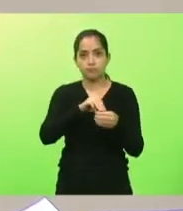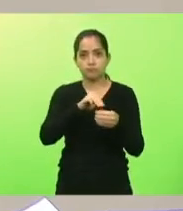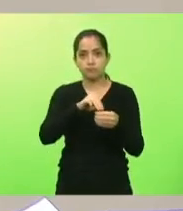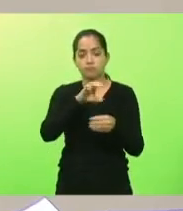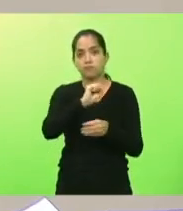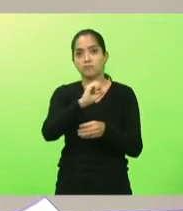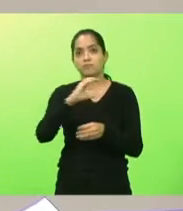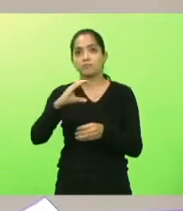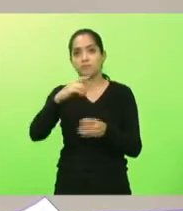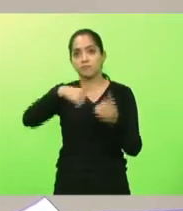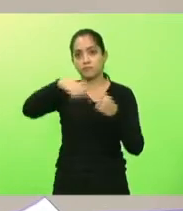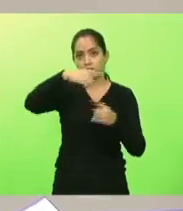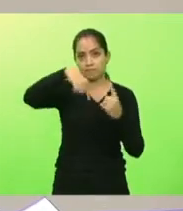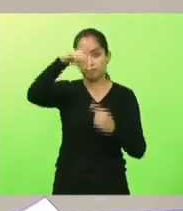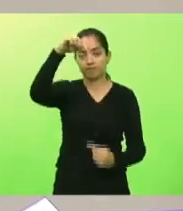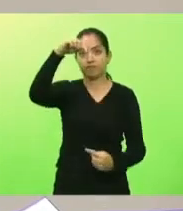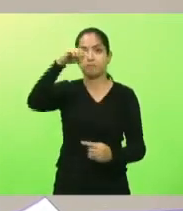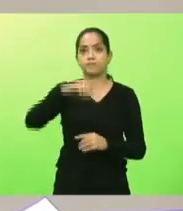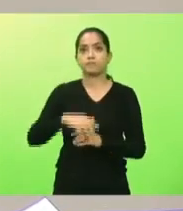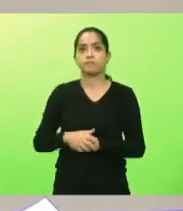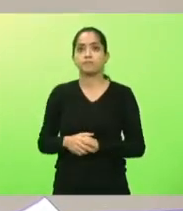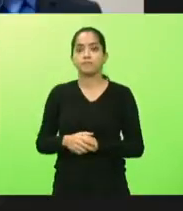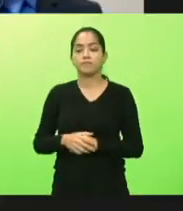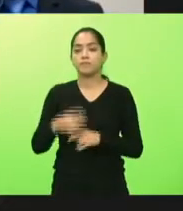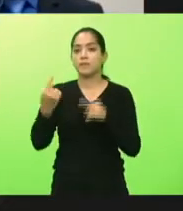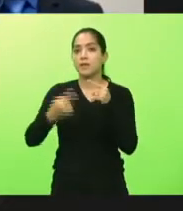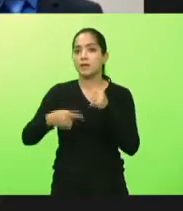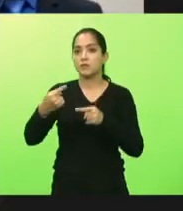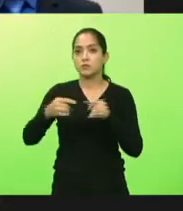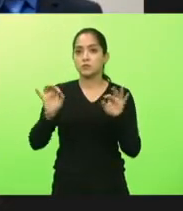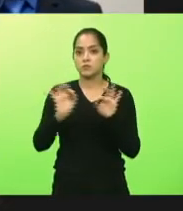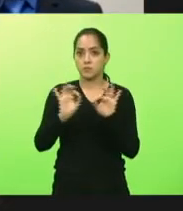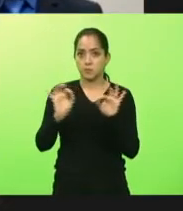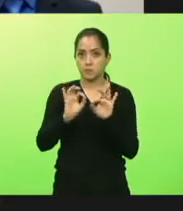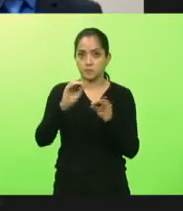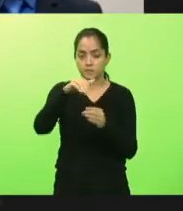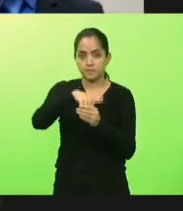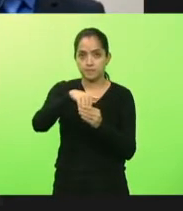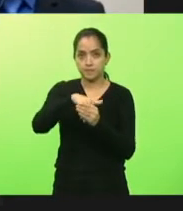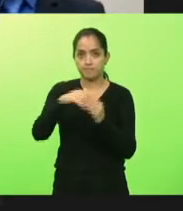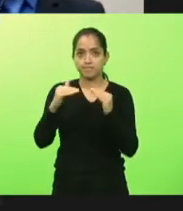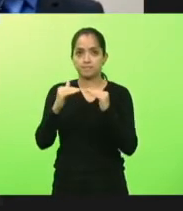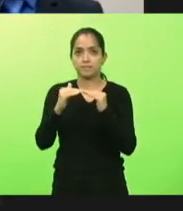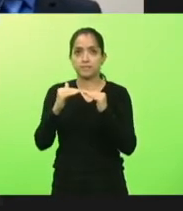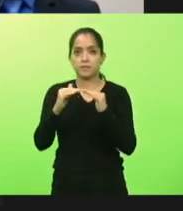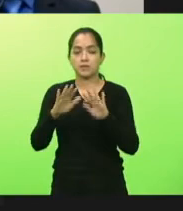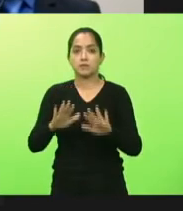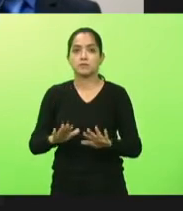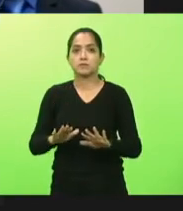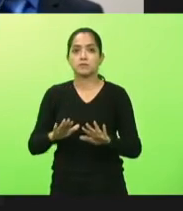atingidos pelo ciclone extratropical. Em discussão. Não havendo quem queira discutir, em votação. Deputados que aprovam, permaneçam como se